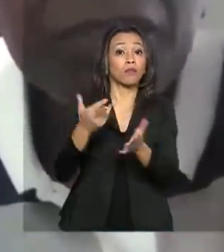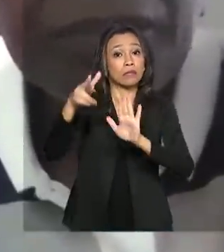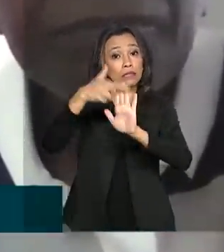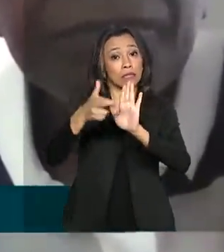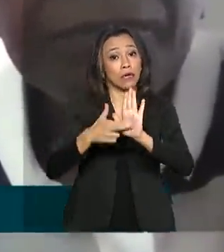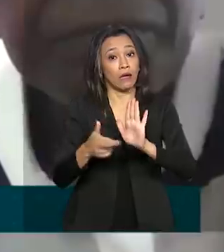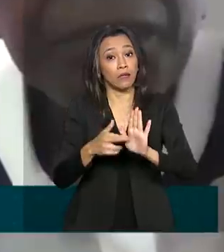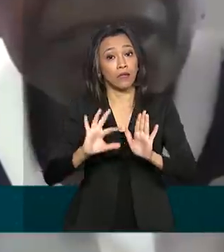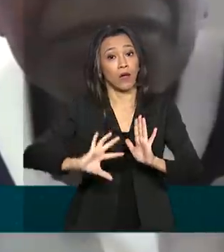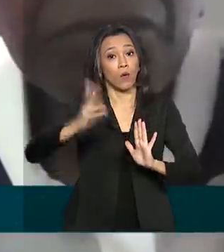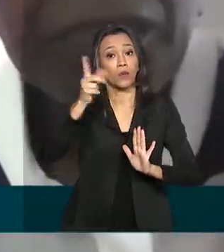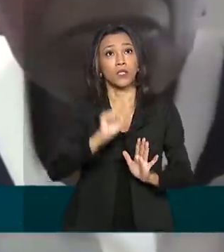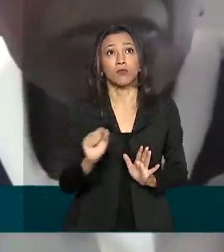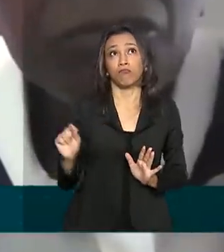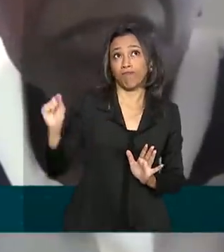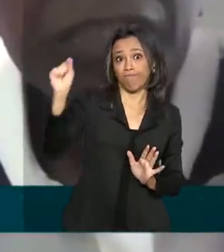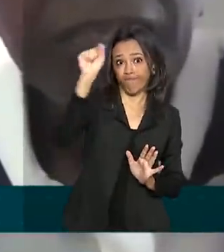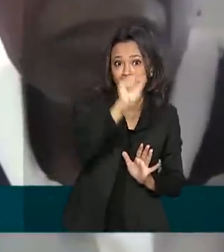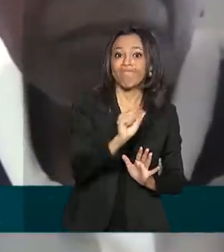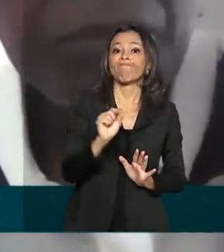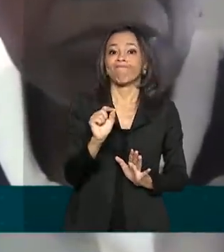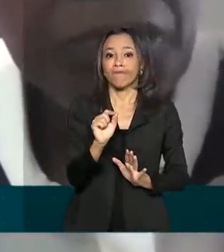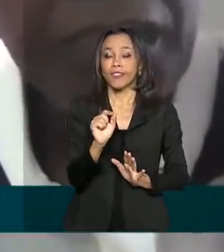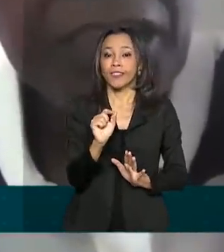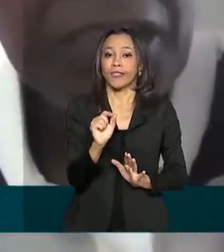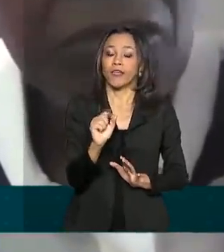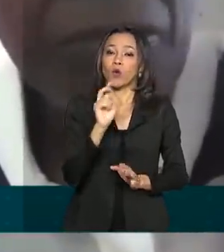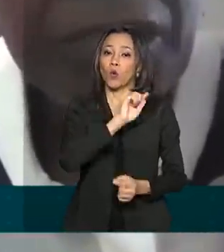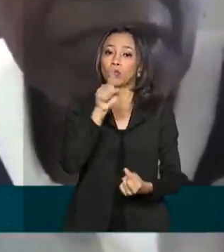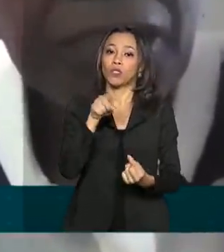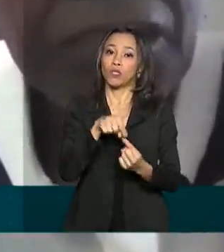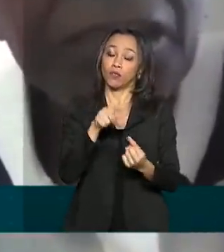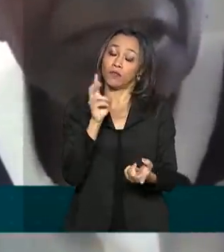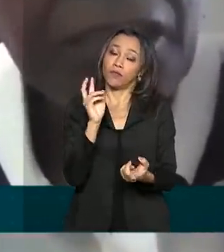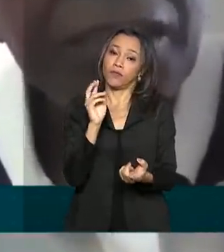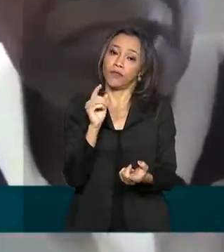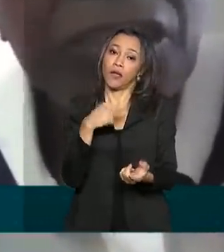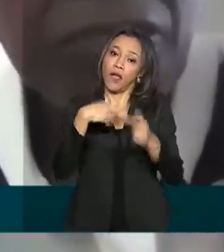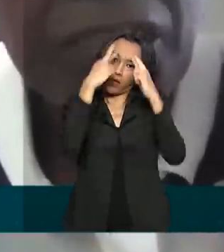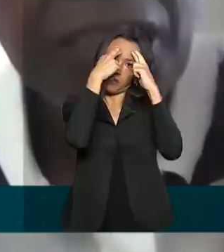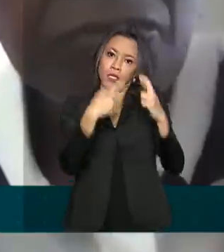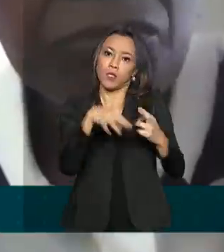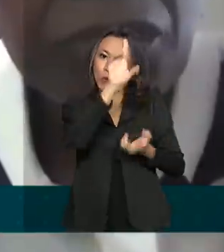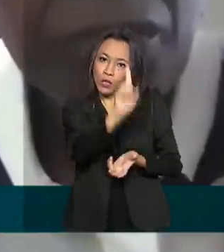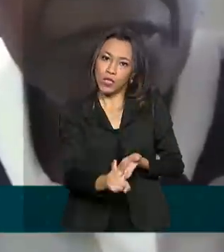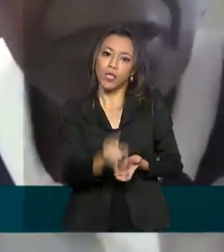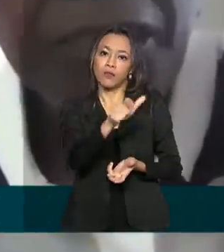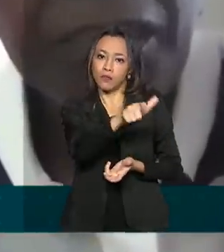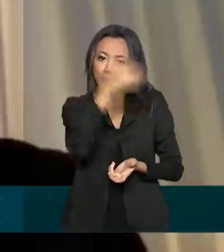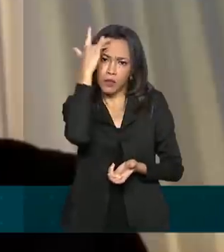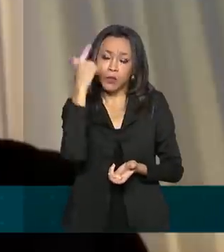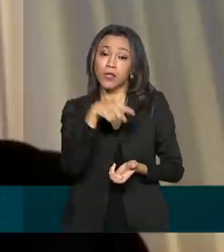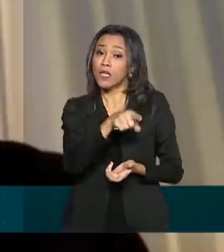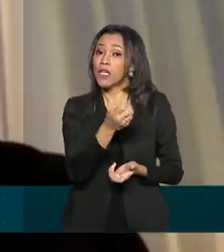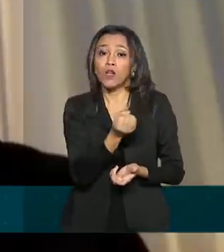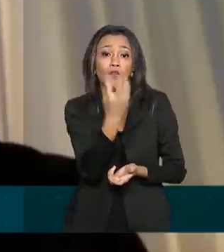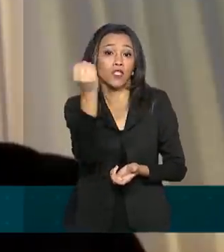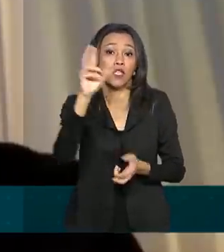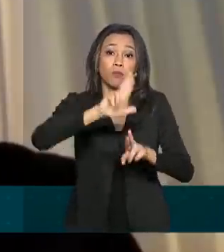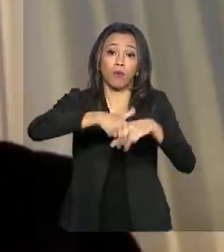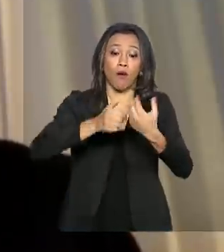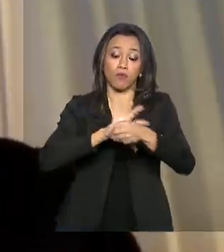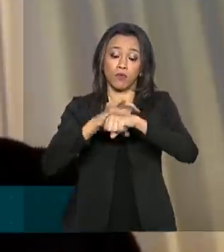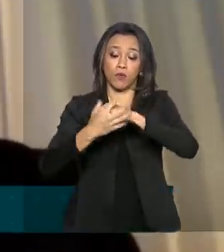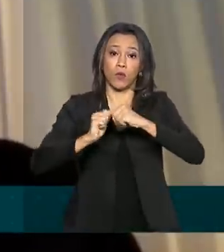estão em vigor, preservando os direitos da pessoa que adquire uma passagem e que deixa de viajar em função da pandemia. Todas essas